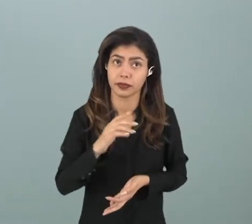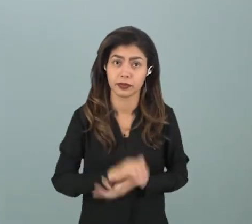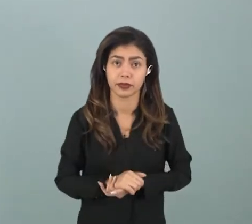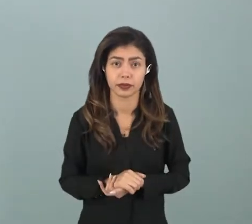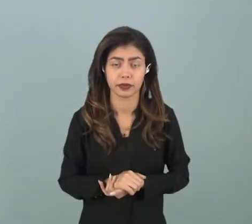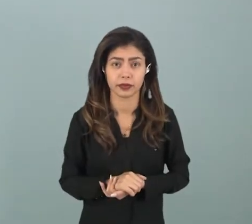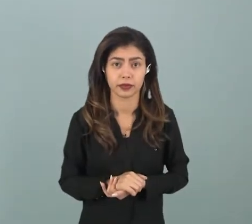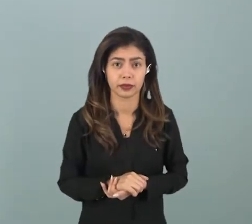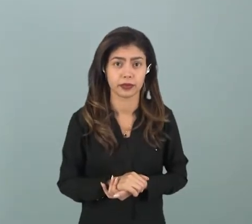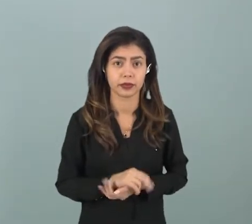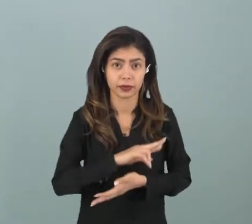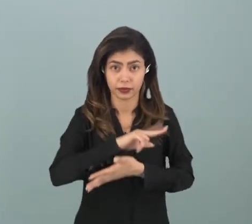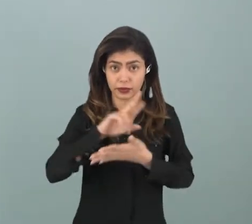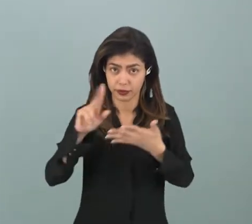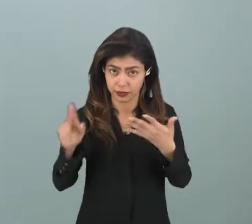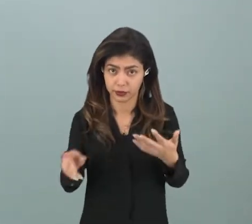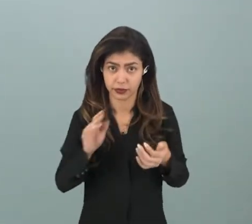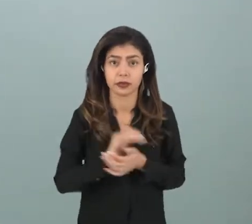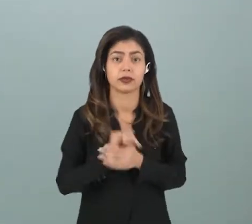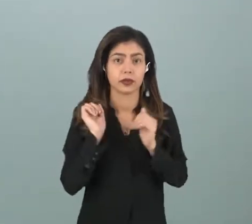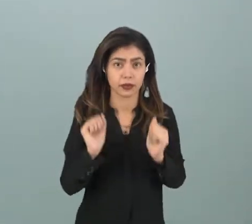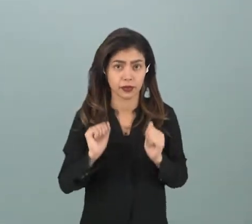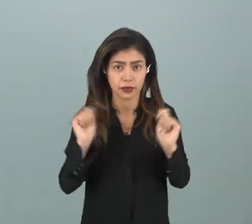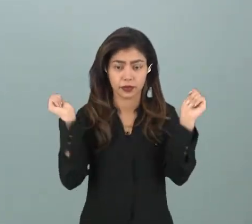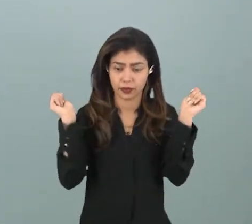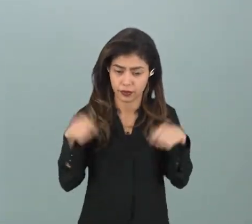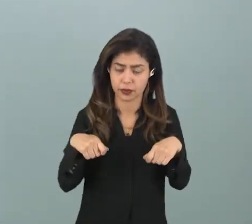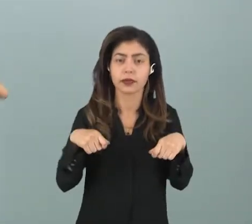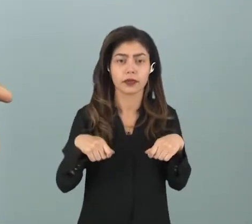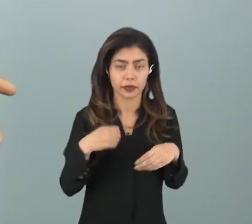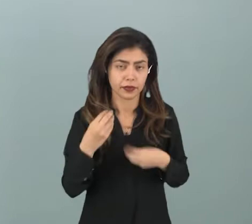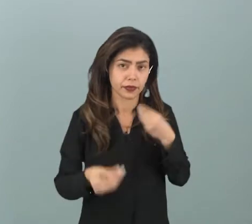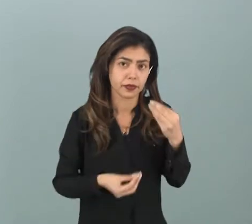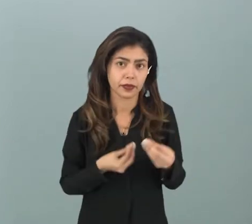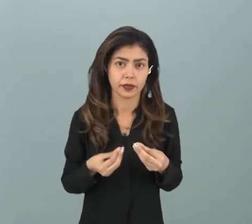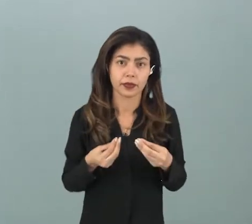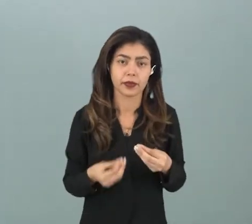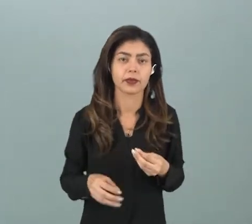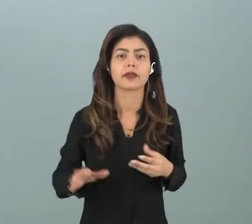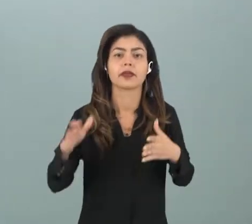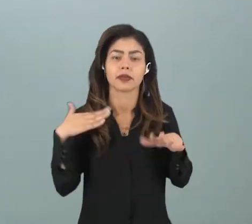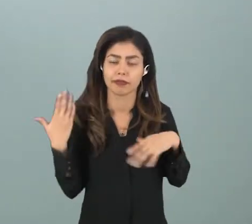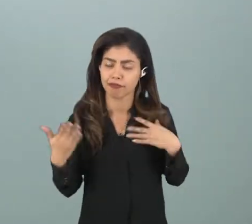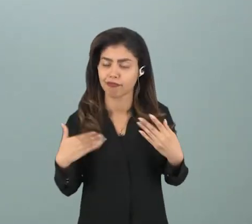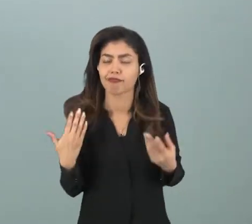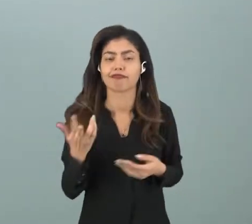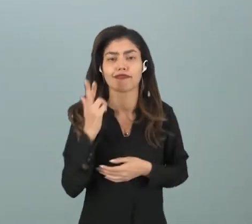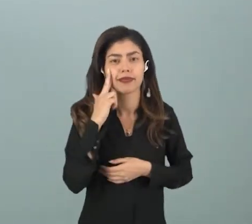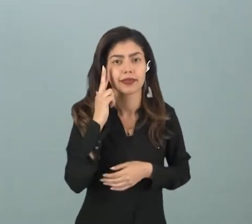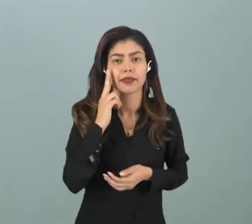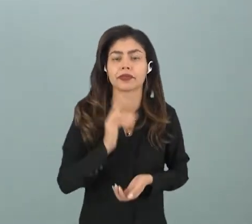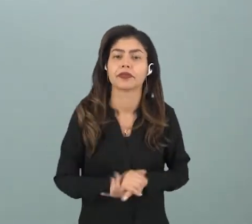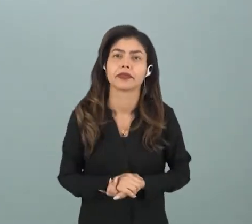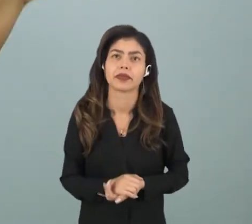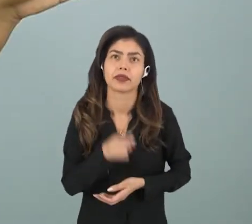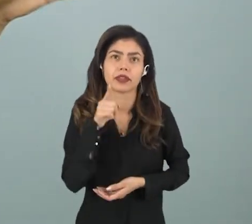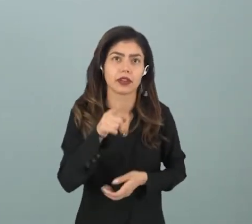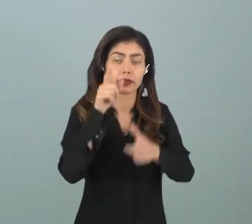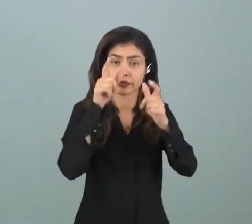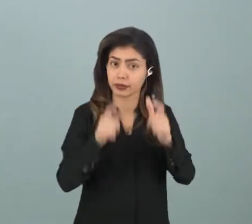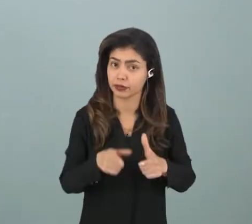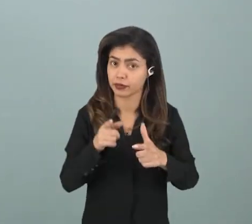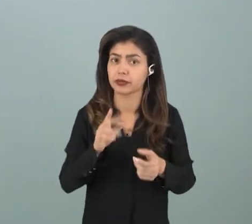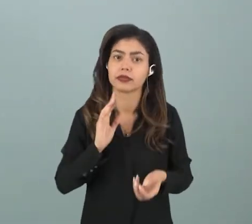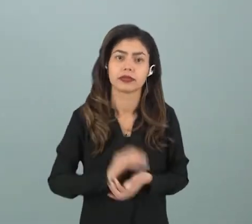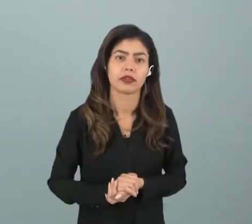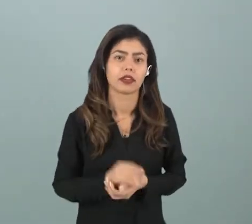Existem vários locais que disponibilizam a prática do arvorismo como lazer, né? E aí tem esse local